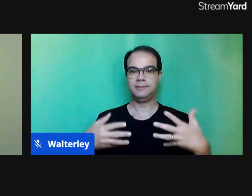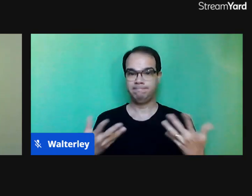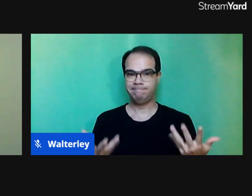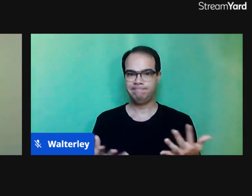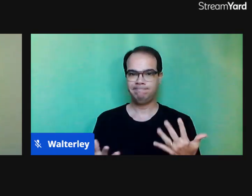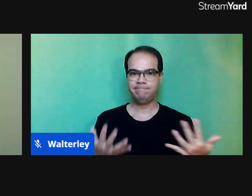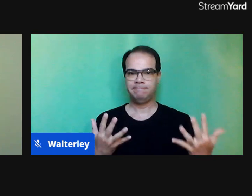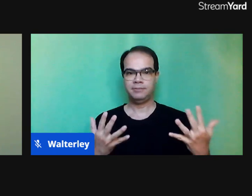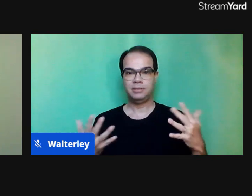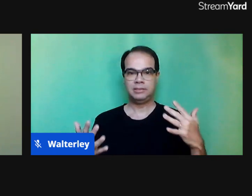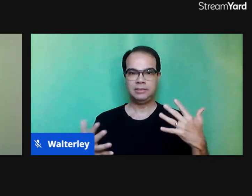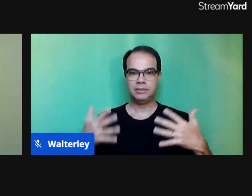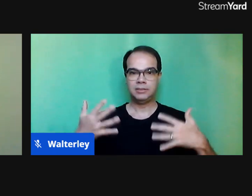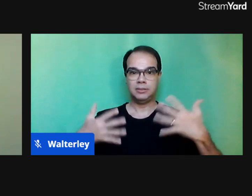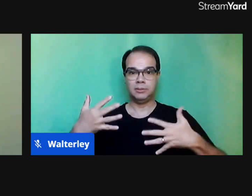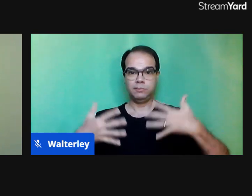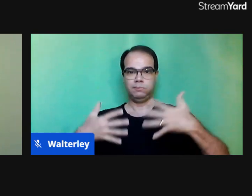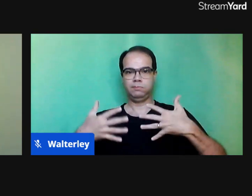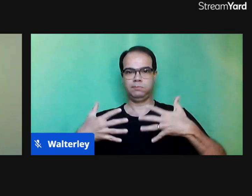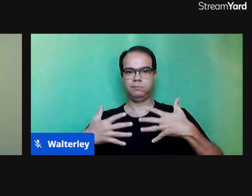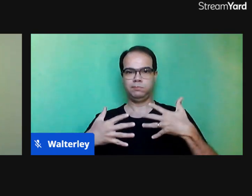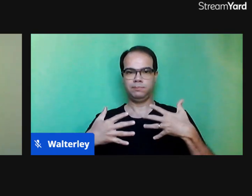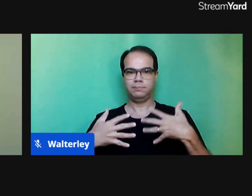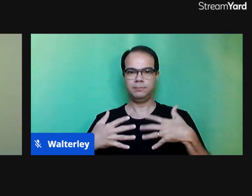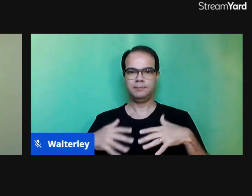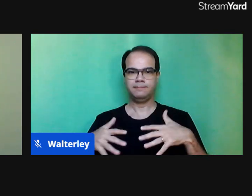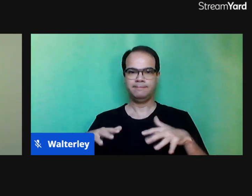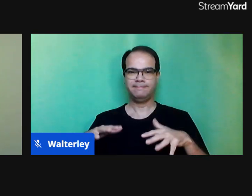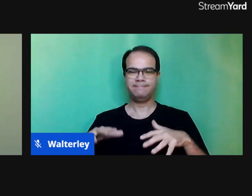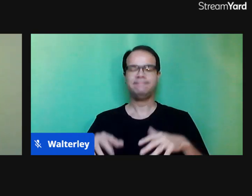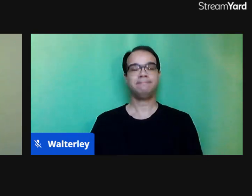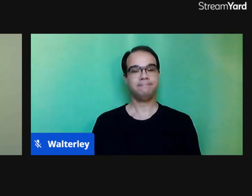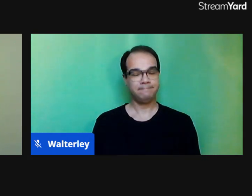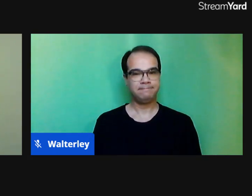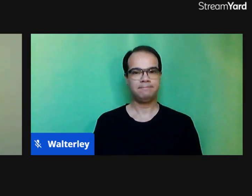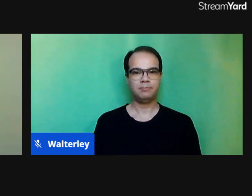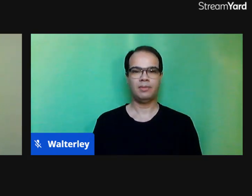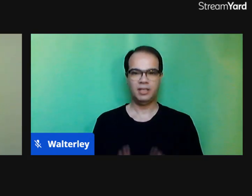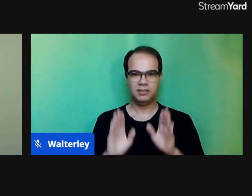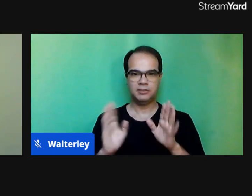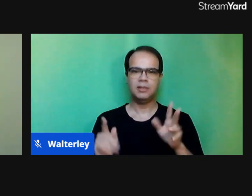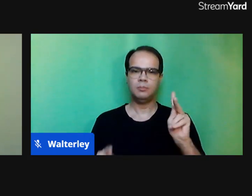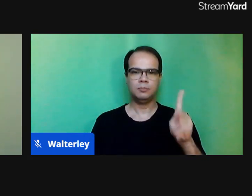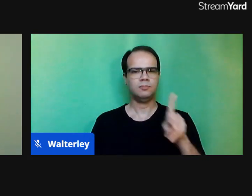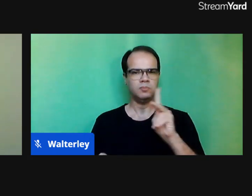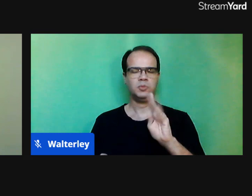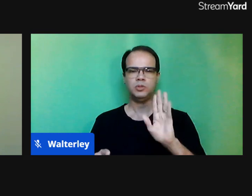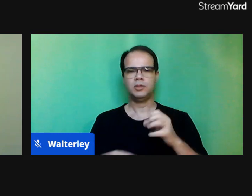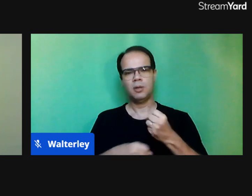é uma experiência um pouco diferente, por mais que a gente já seja professor há algum tempo.